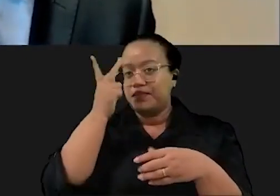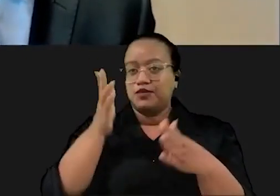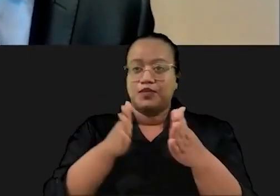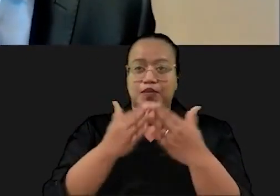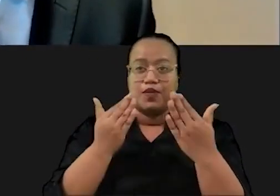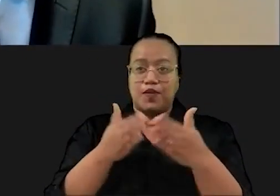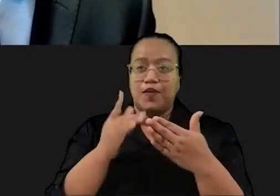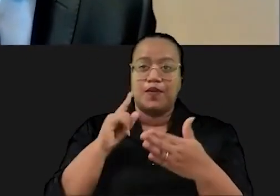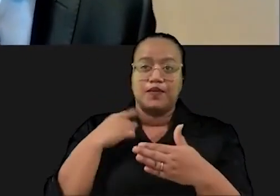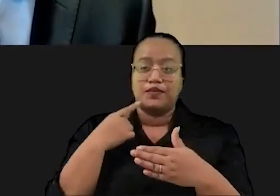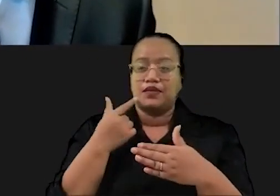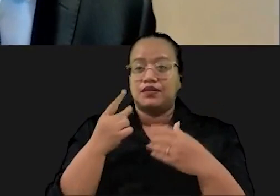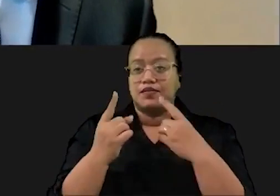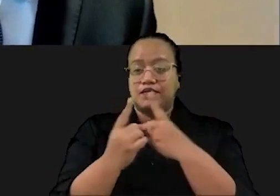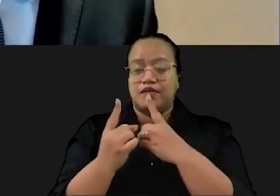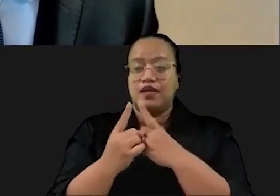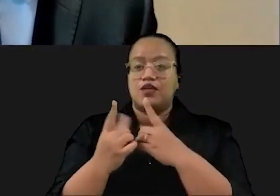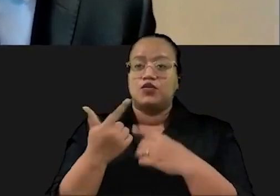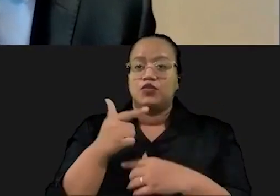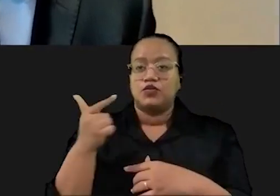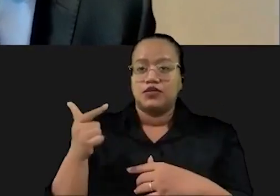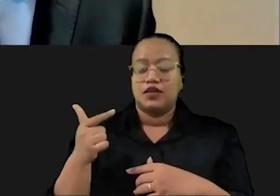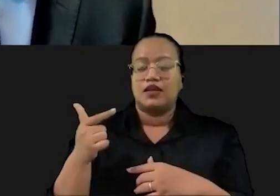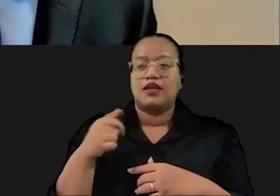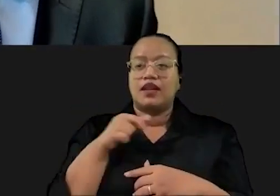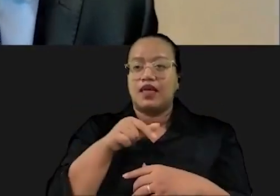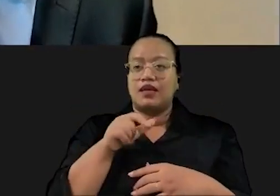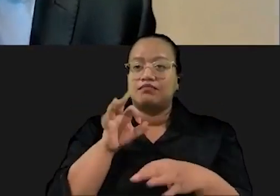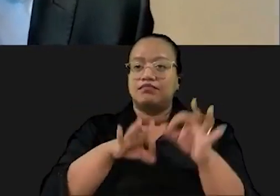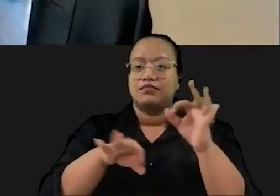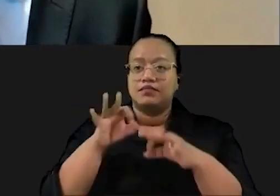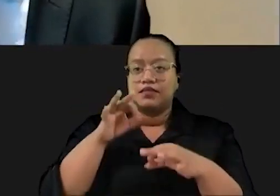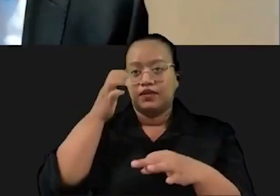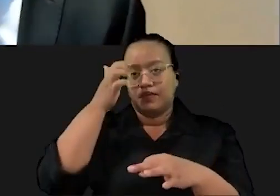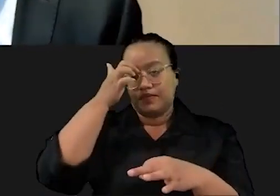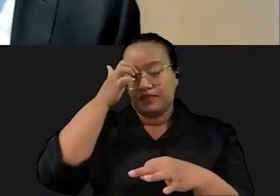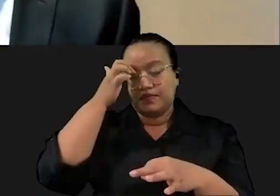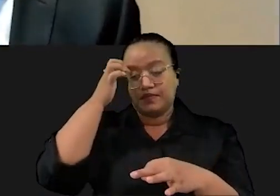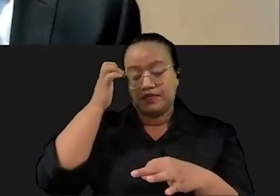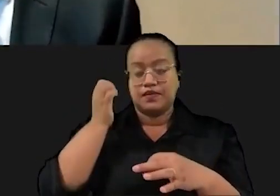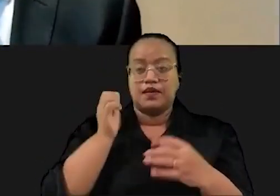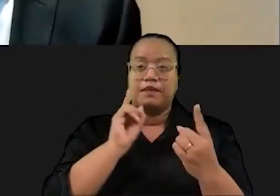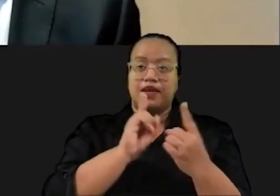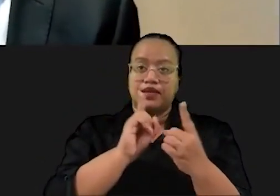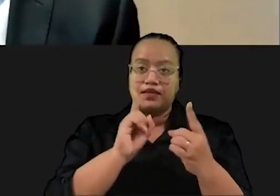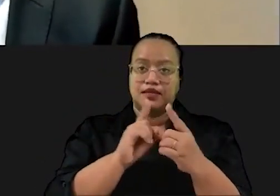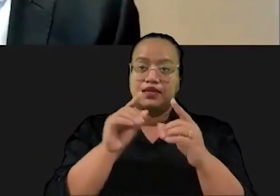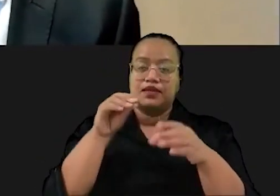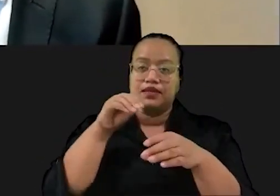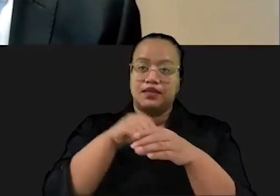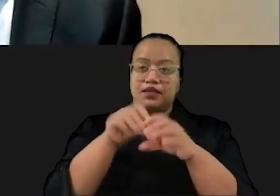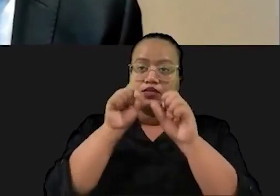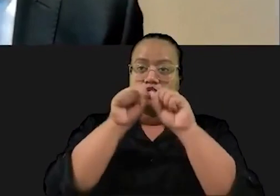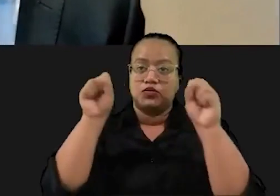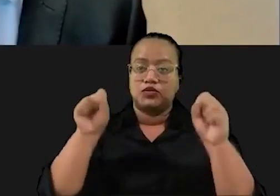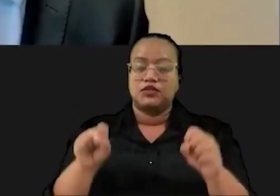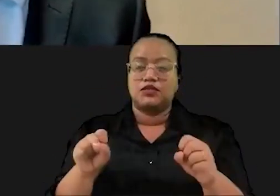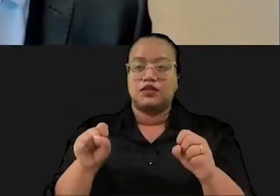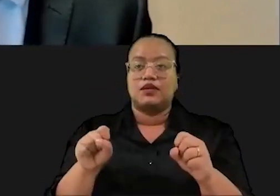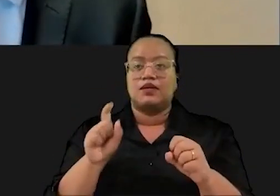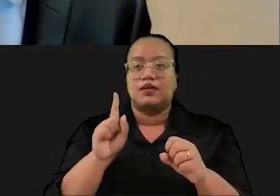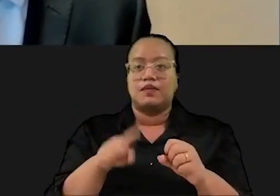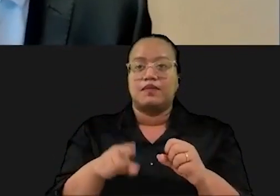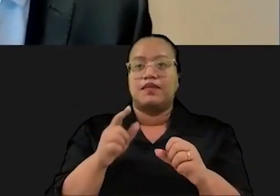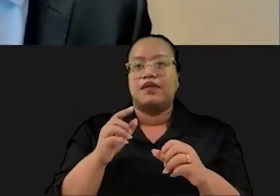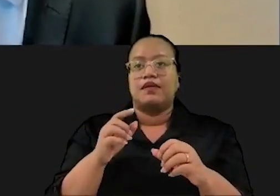na elaboração de fluxos para atender essas pessoas dentro de um sistema eletrônico, considerando exclusão digital, considerando